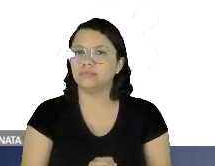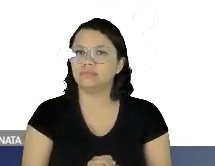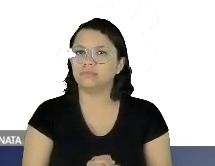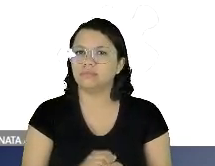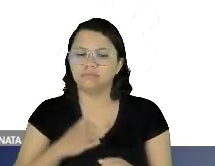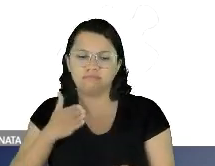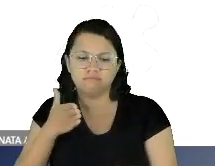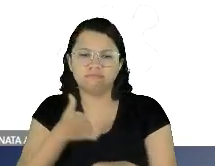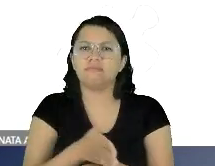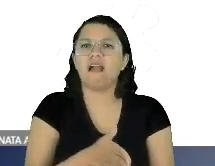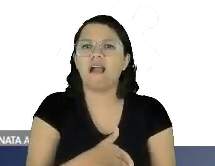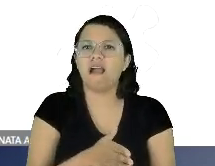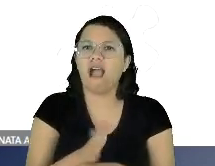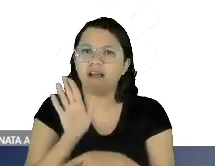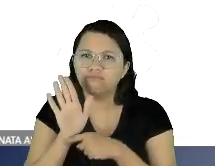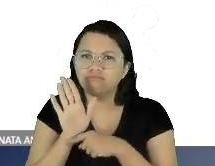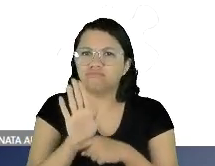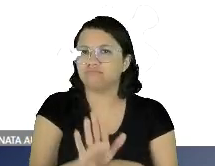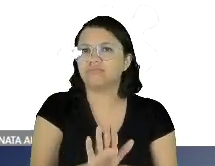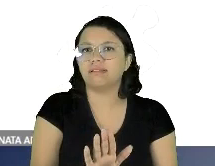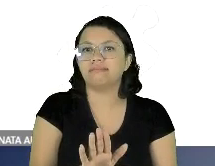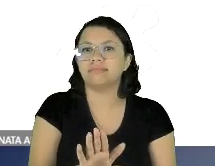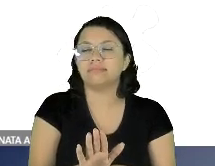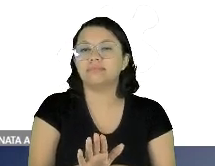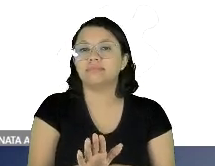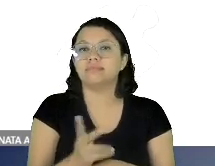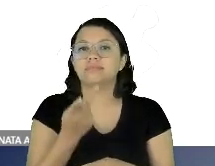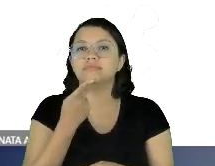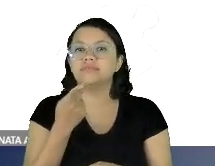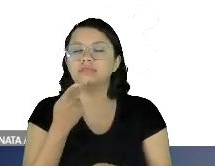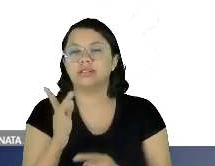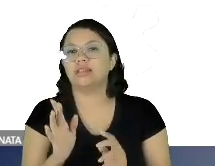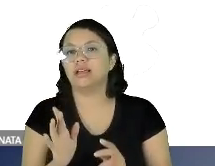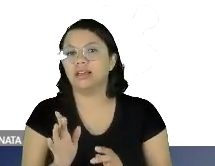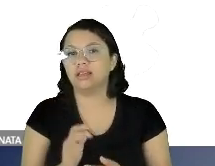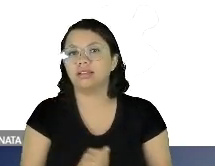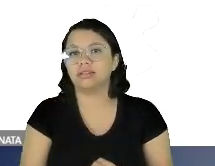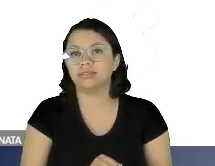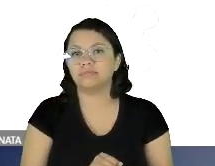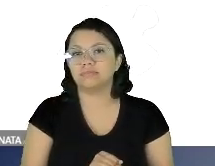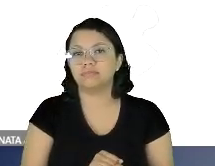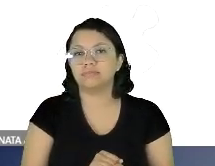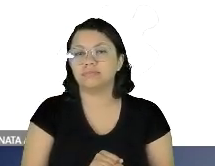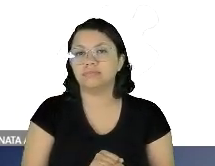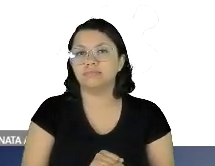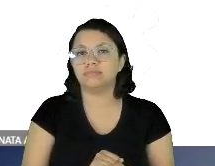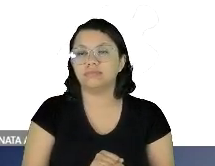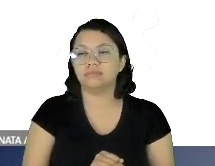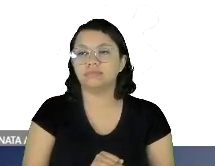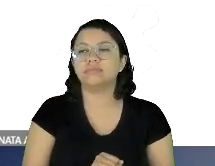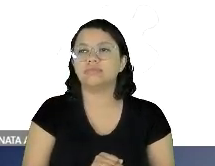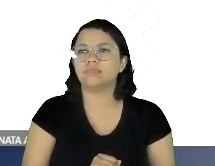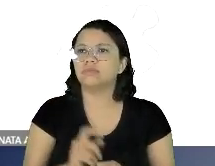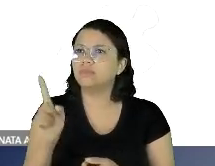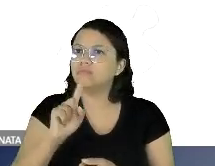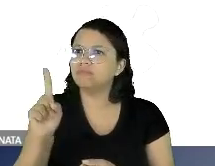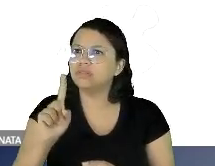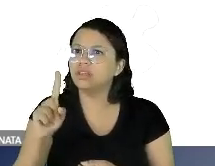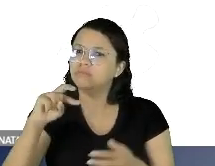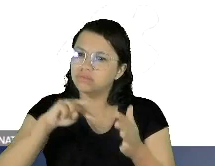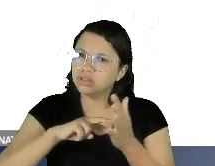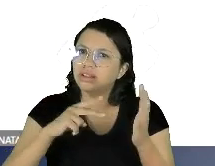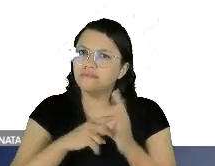intrometer, ajudar, falar. O famoso não é não, que virou campanha nos